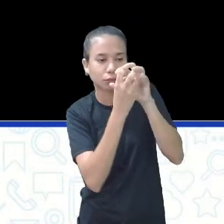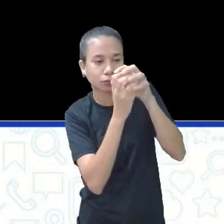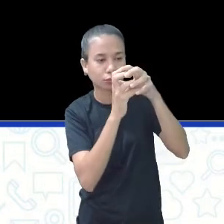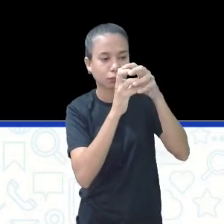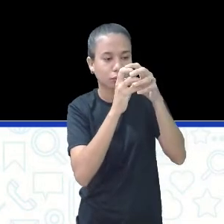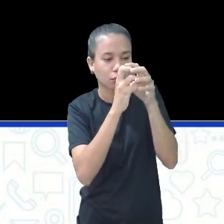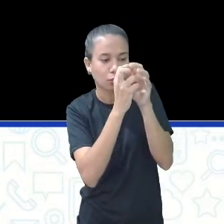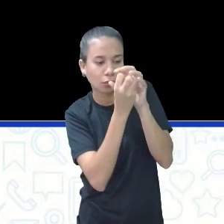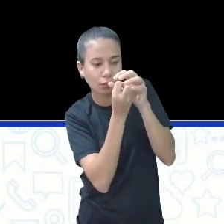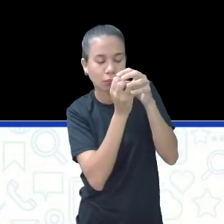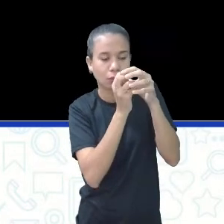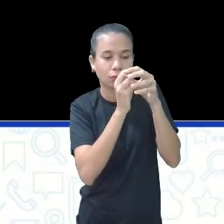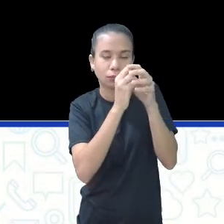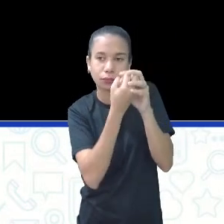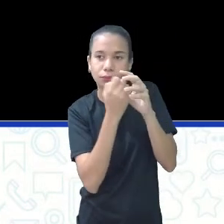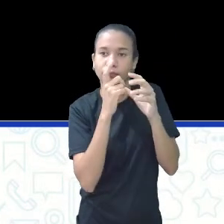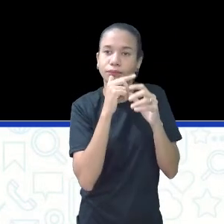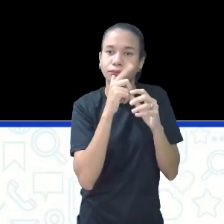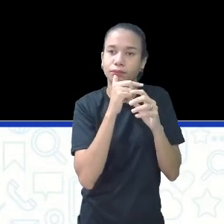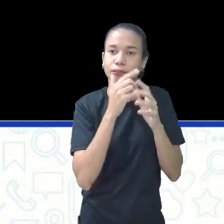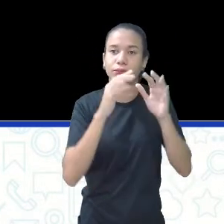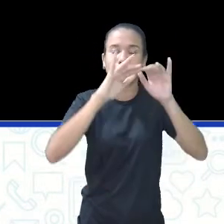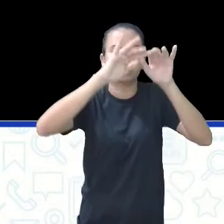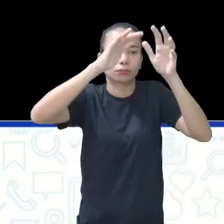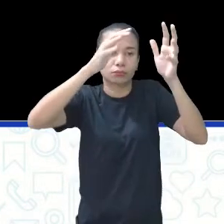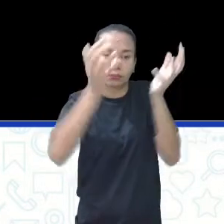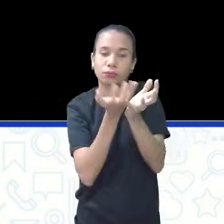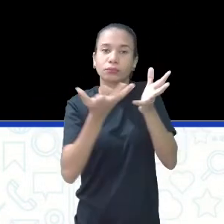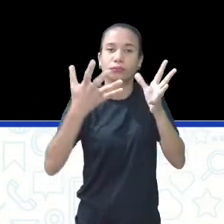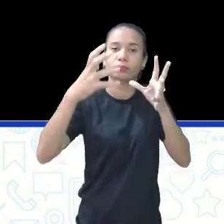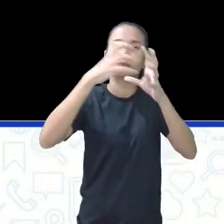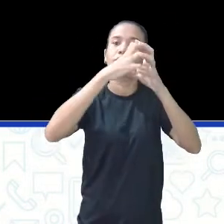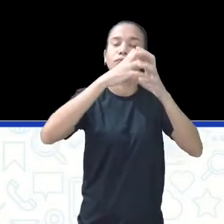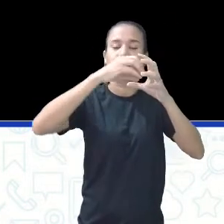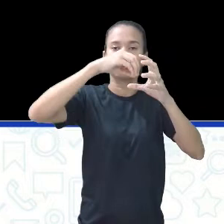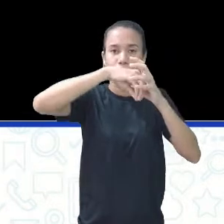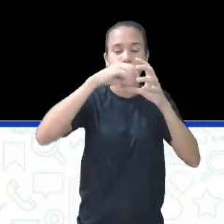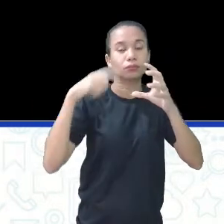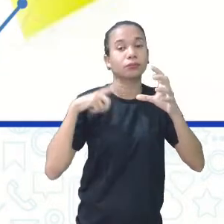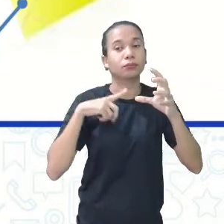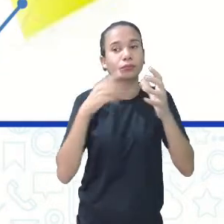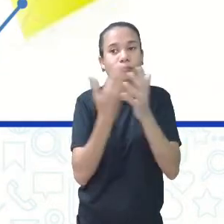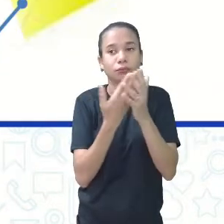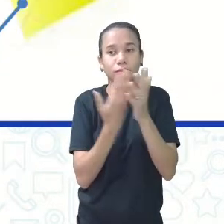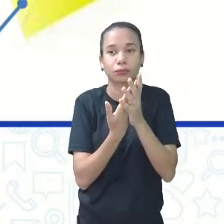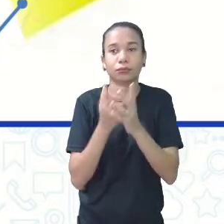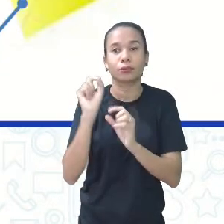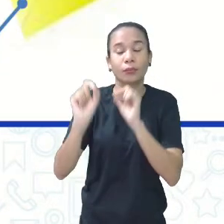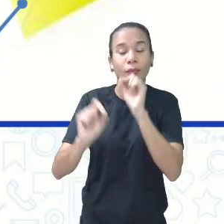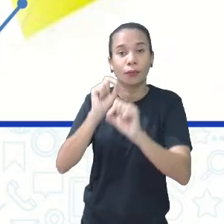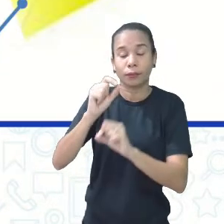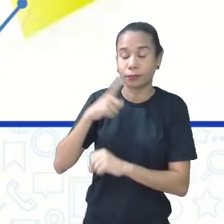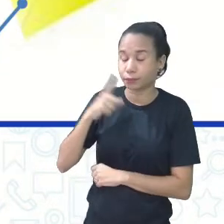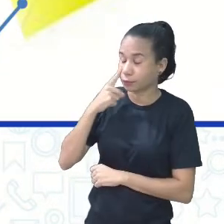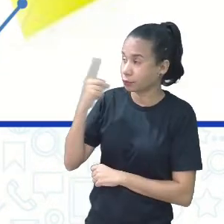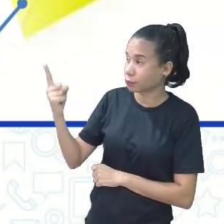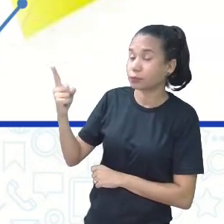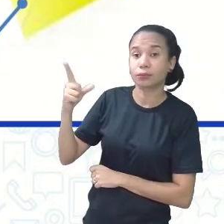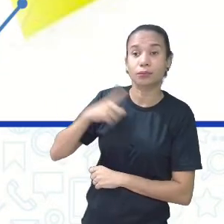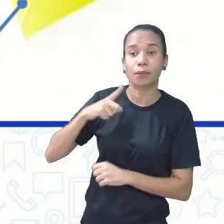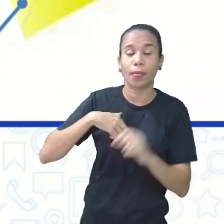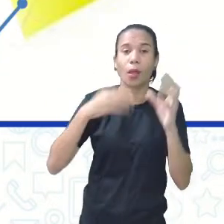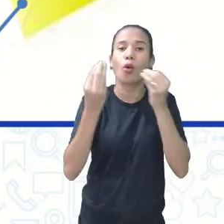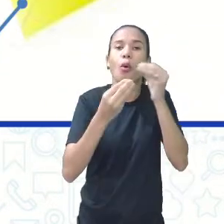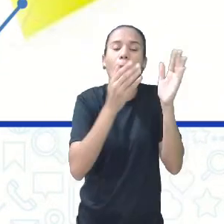do continente, estamos diante dos oceanos, e em relação à parte interna, a gente vai estudar que essa parte interna